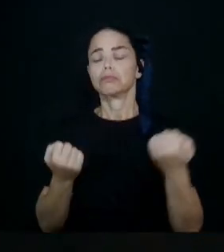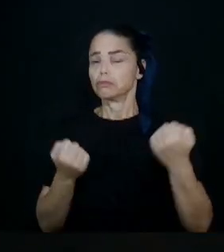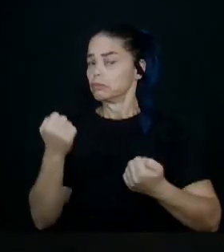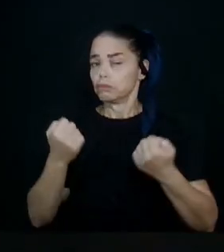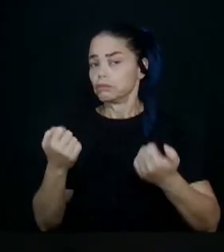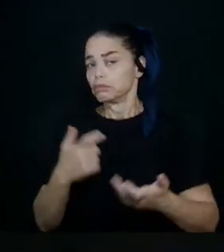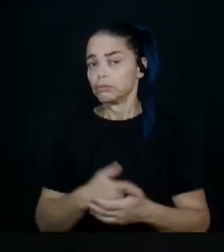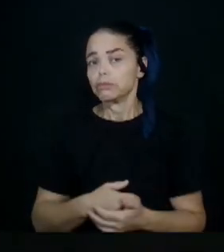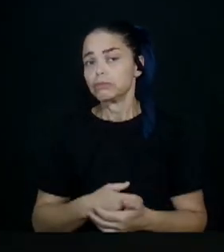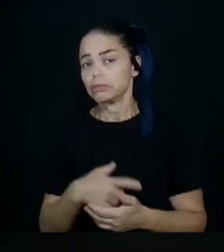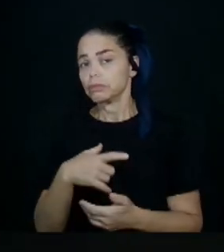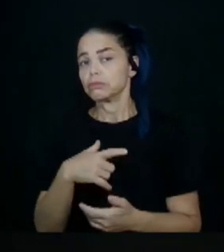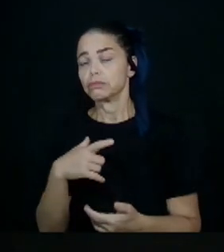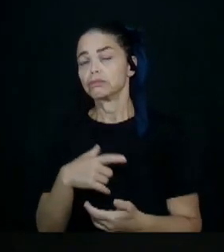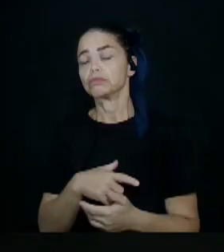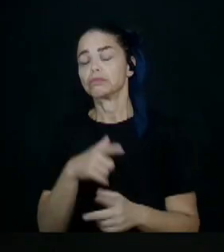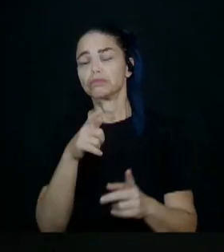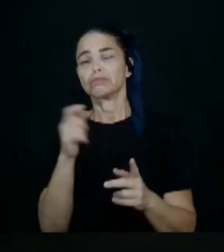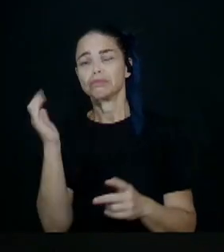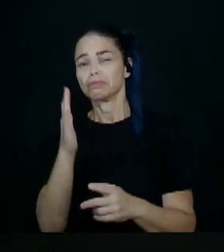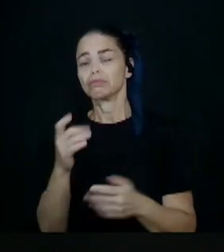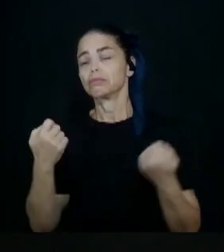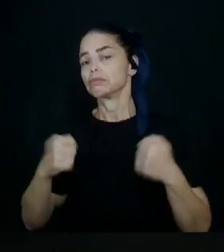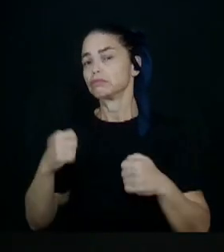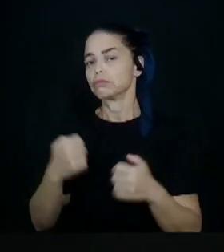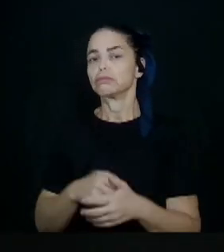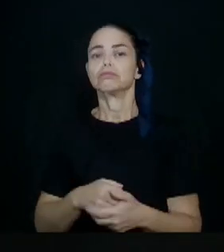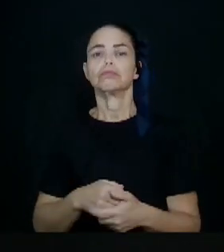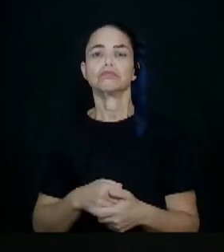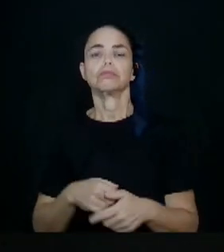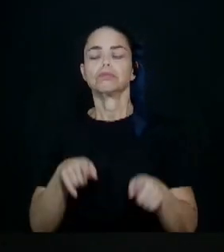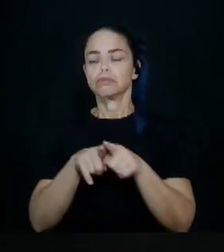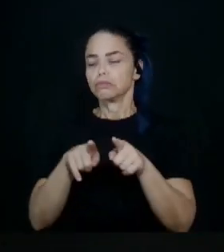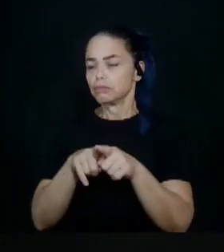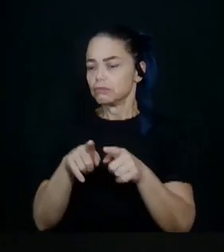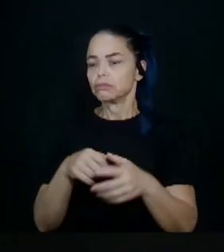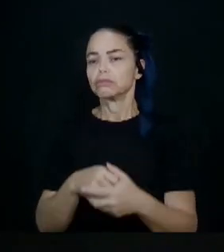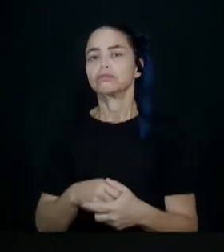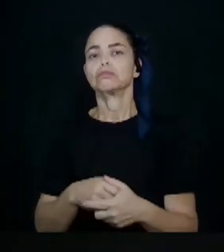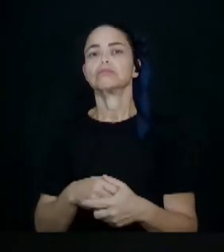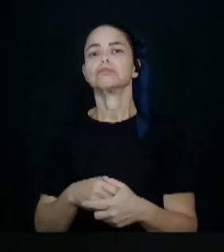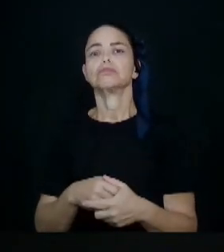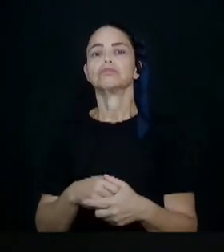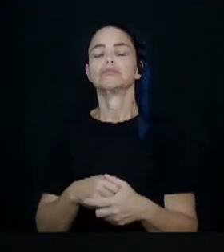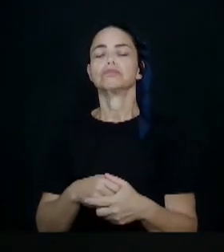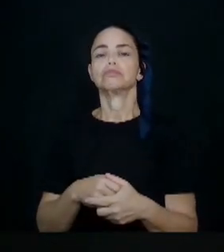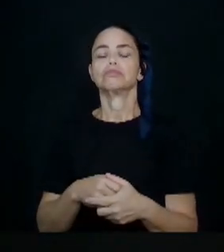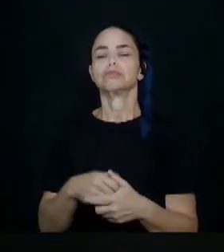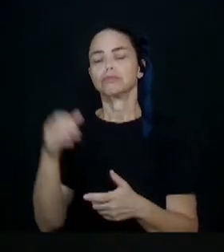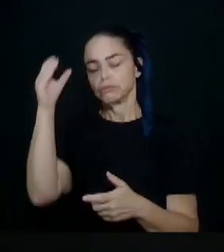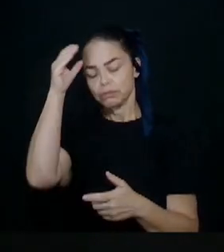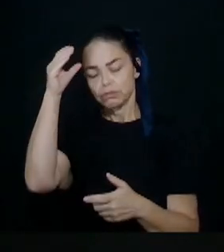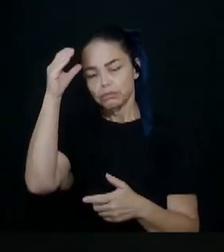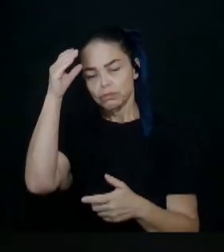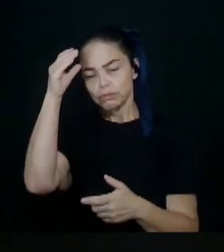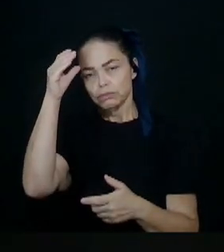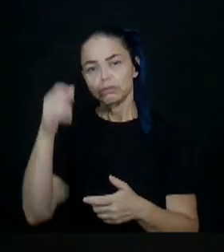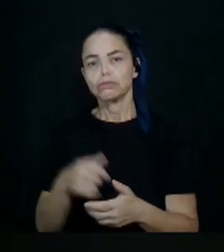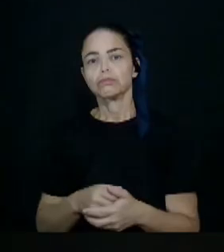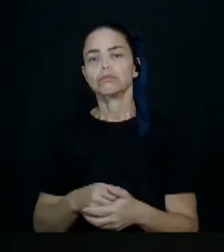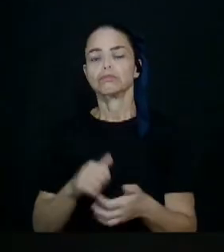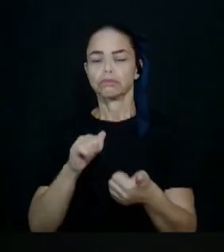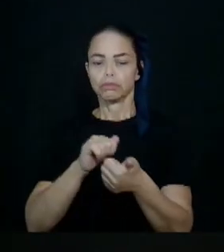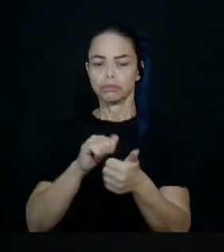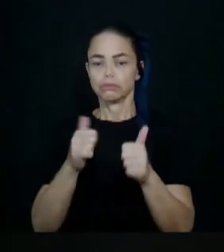Então, será que o brasileiro não precisava, de repente, também ter uma autoconsciência e se adaptar,